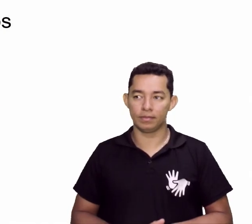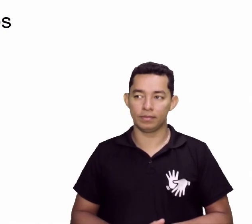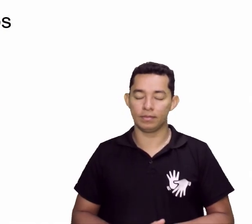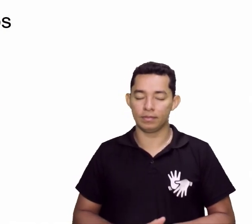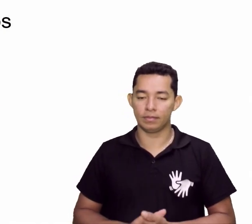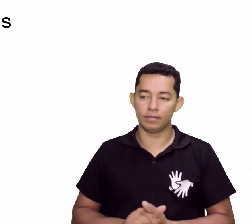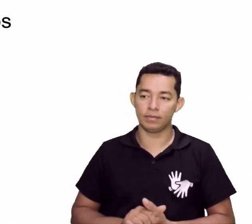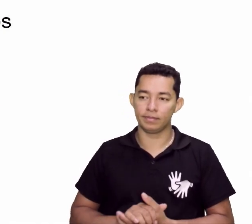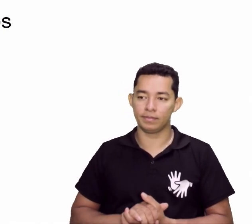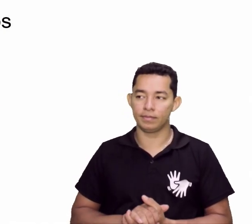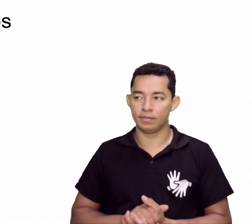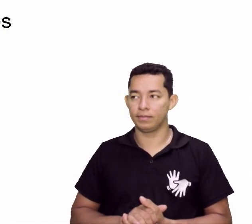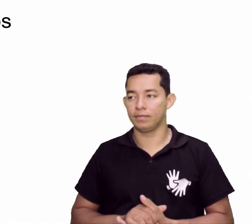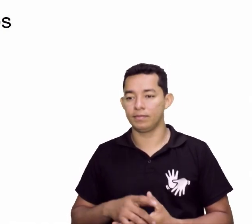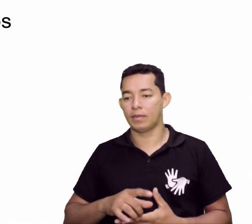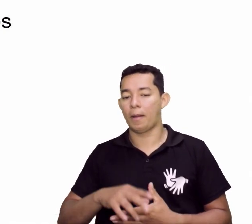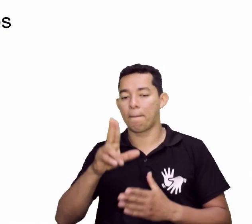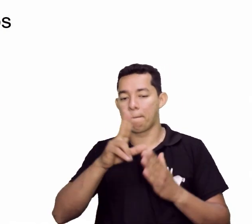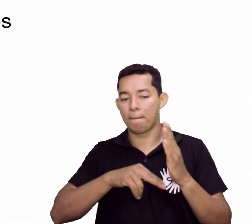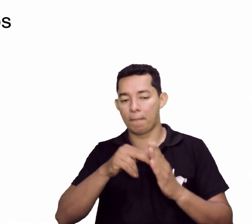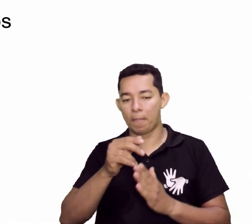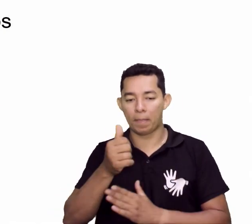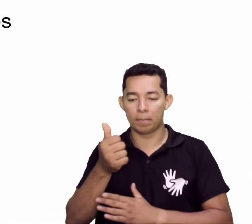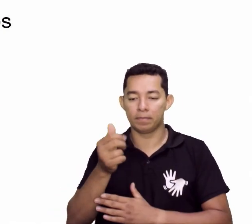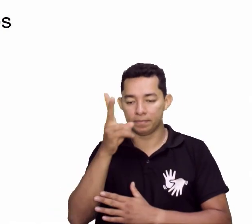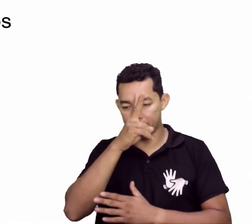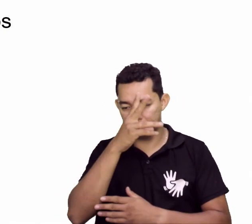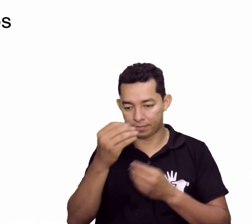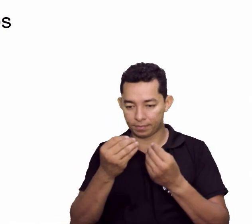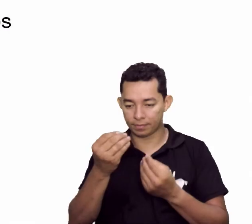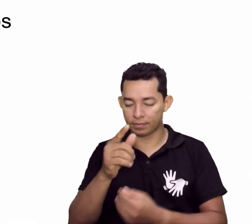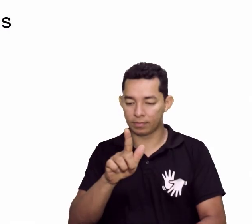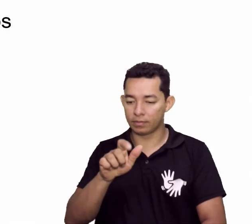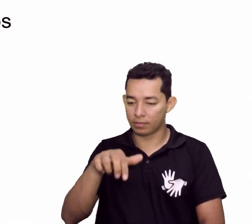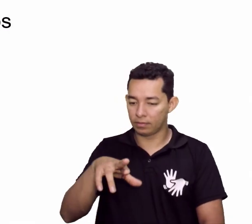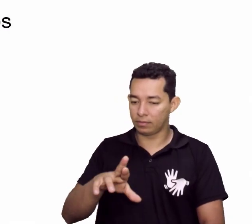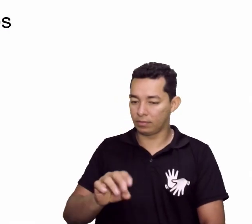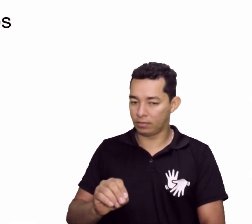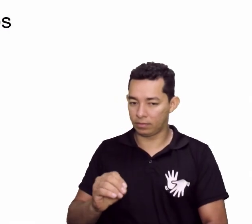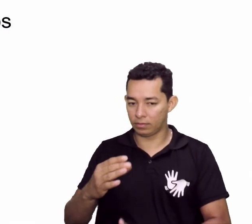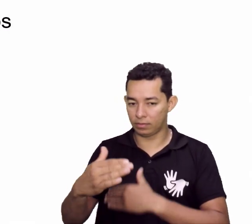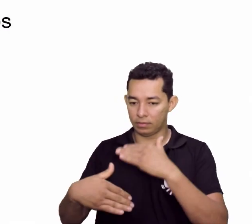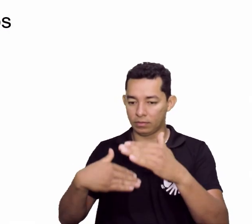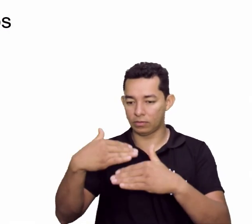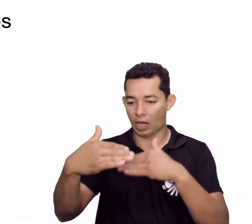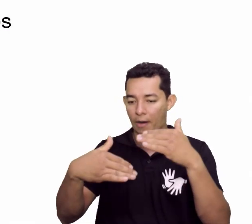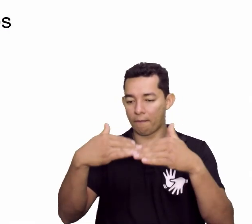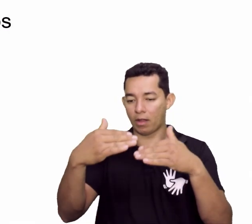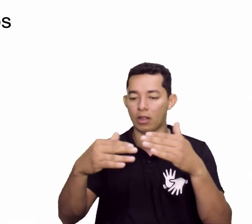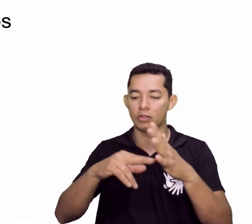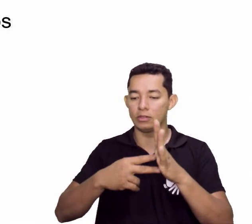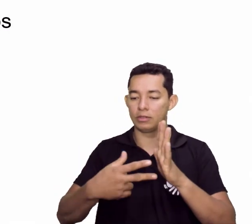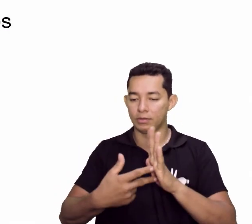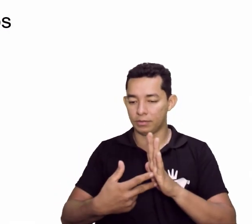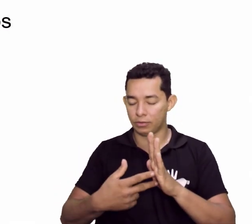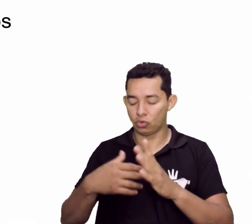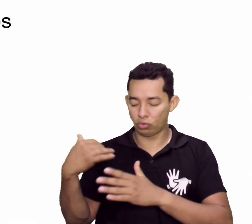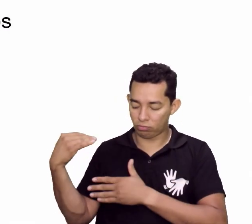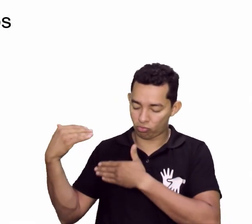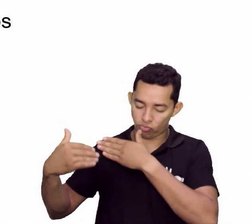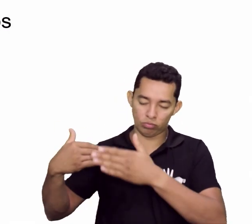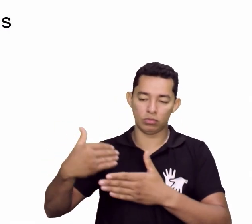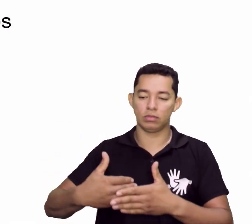aborda a pintura histórica como um gênero que evoluiu significativamente ao longo do